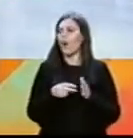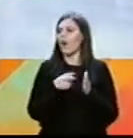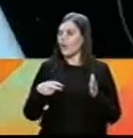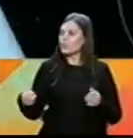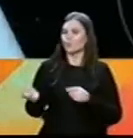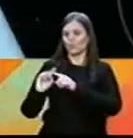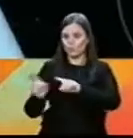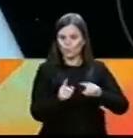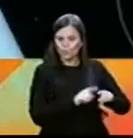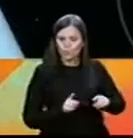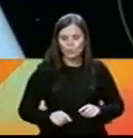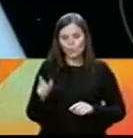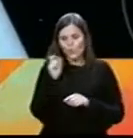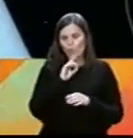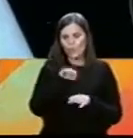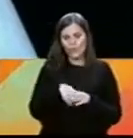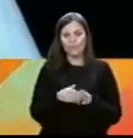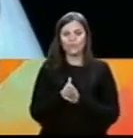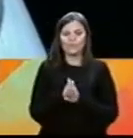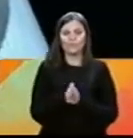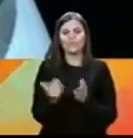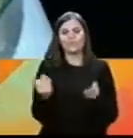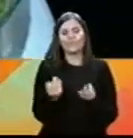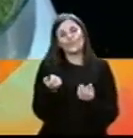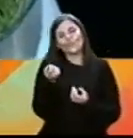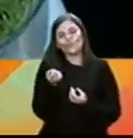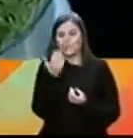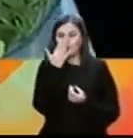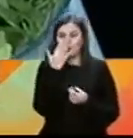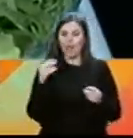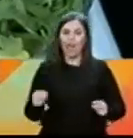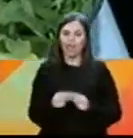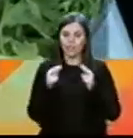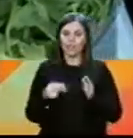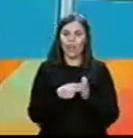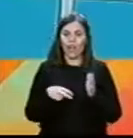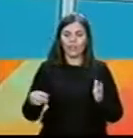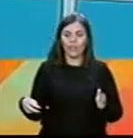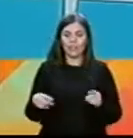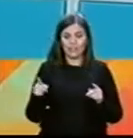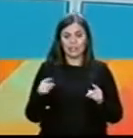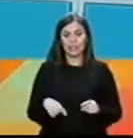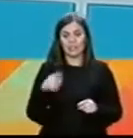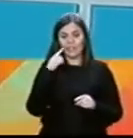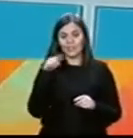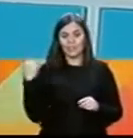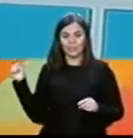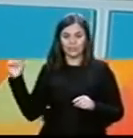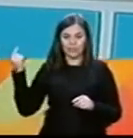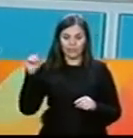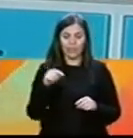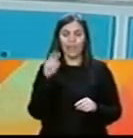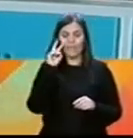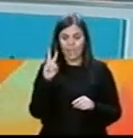podem usar e... Tato, no fundo aqui um bocadinho alface. Esta alface... da nossa viagem ao frigorífico, que está aqui Sim.